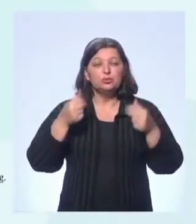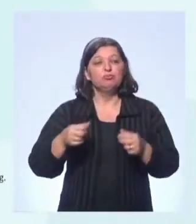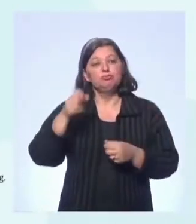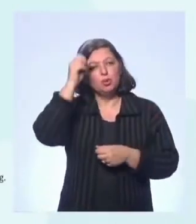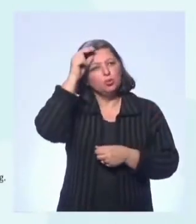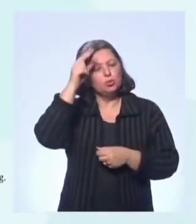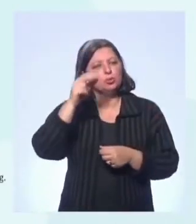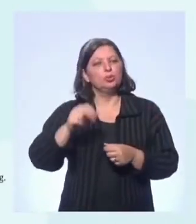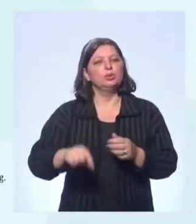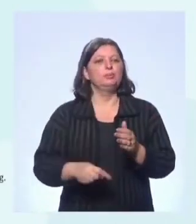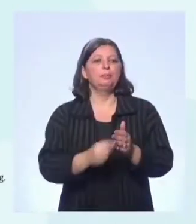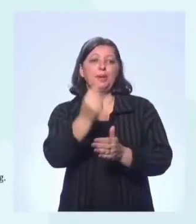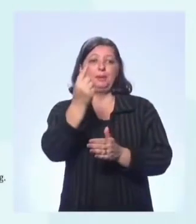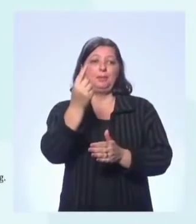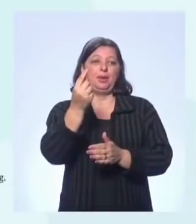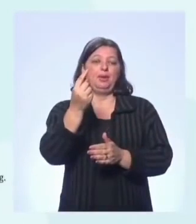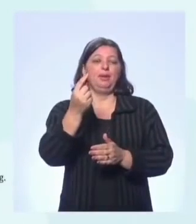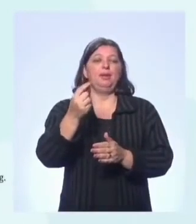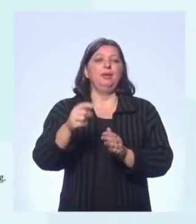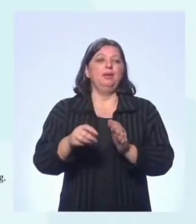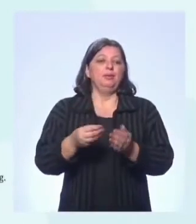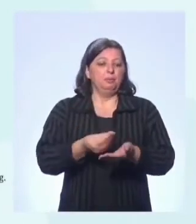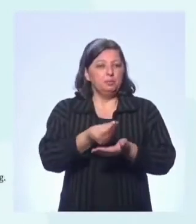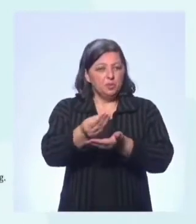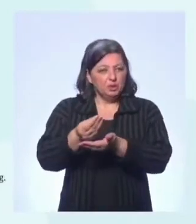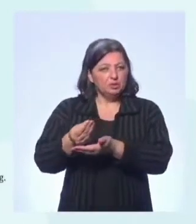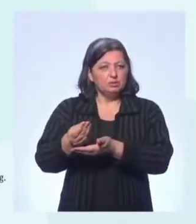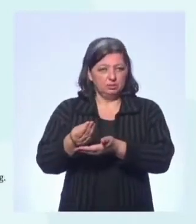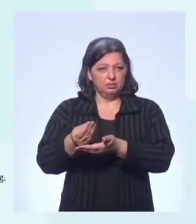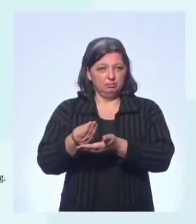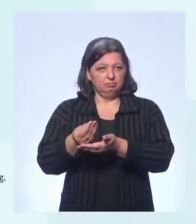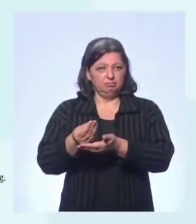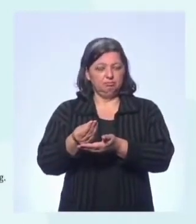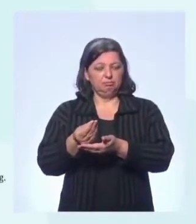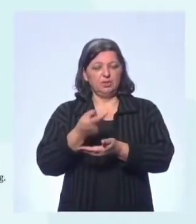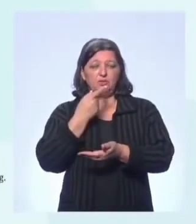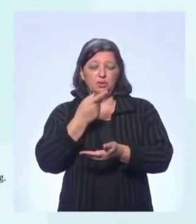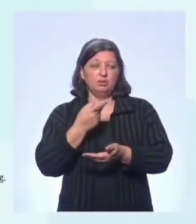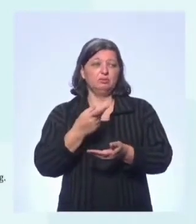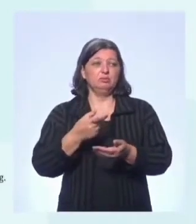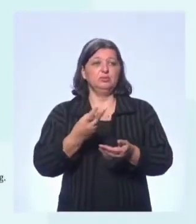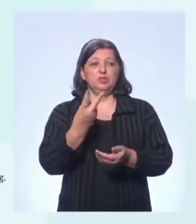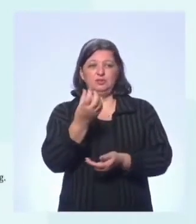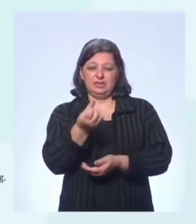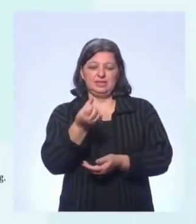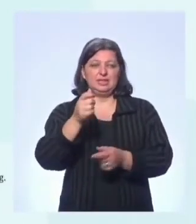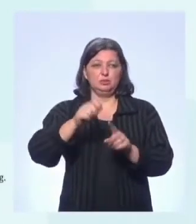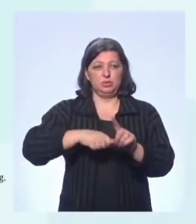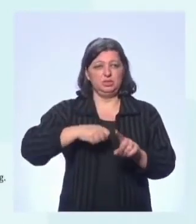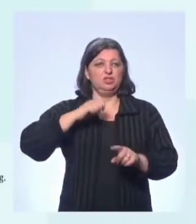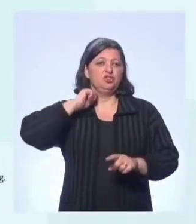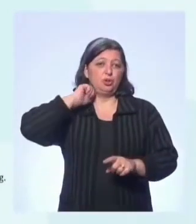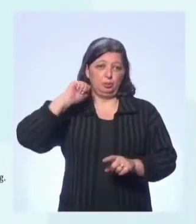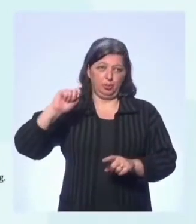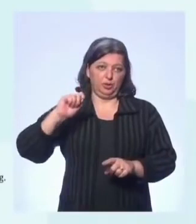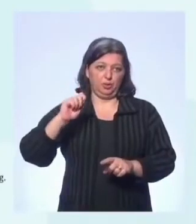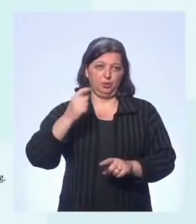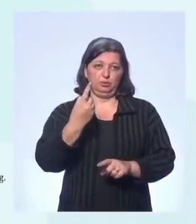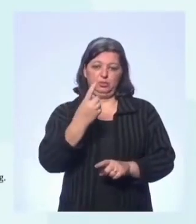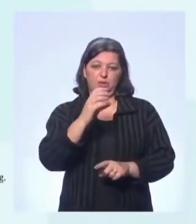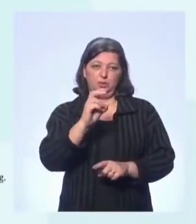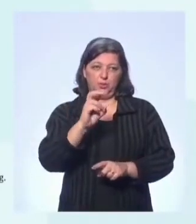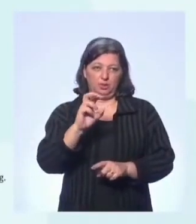a primeira missa no chamado Novo Mundo, realizada no dia 26 de abril de 1500.